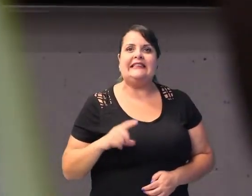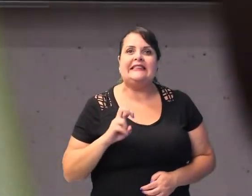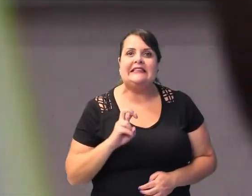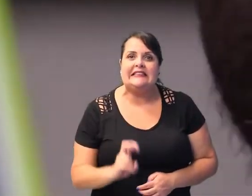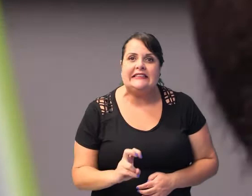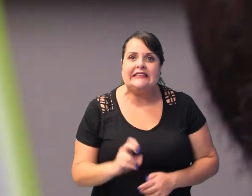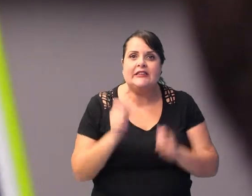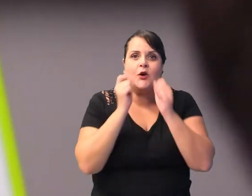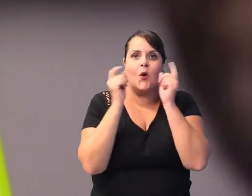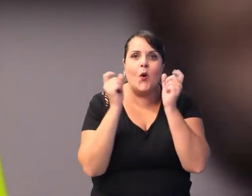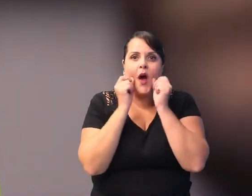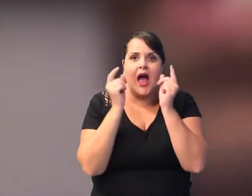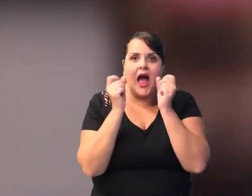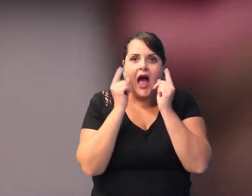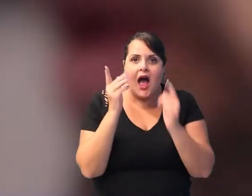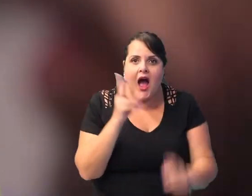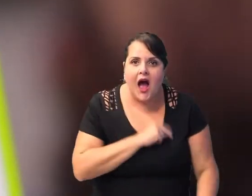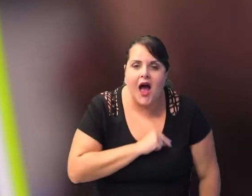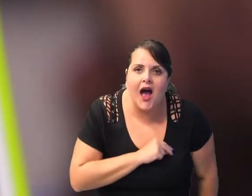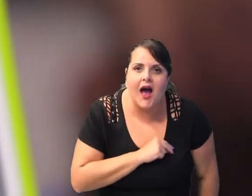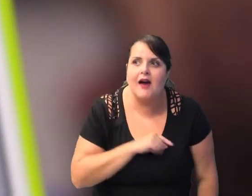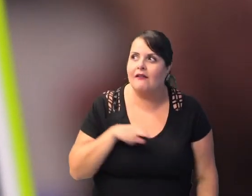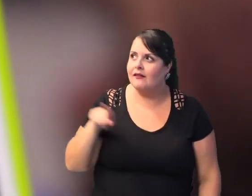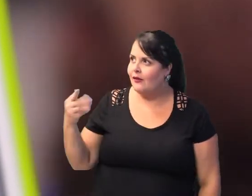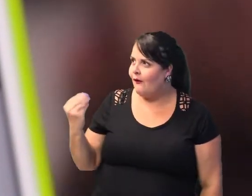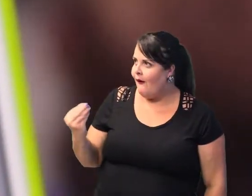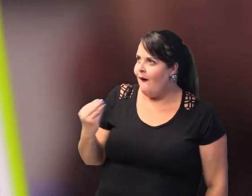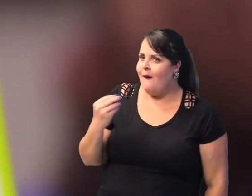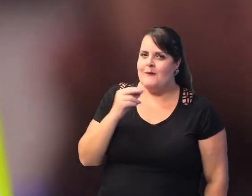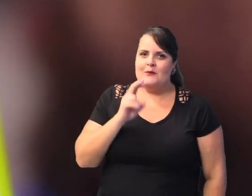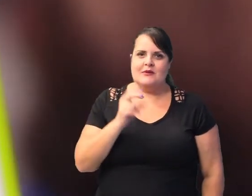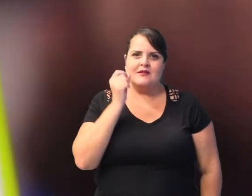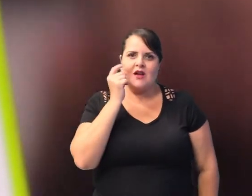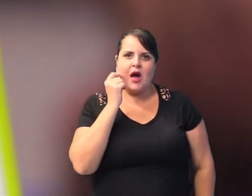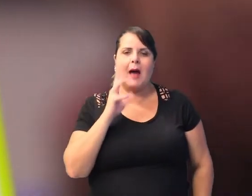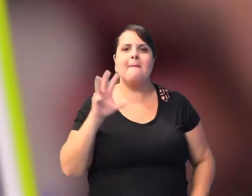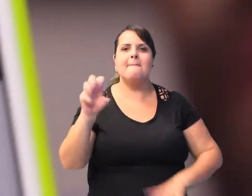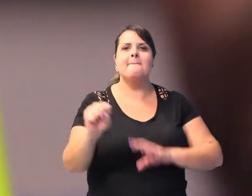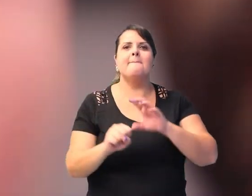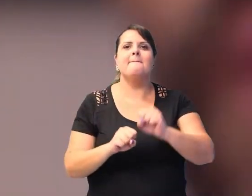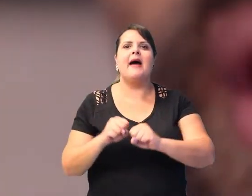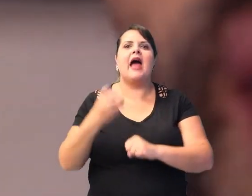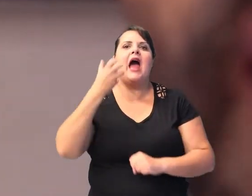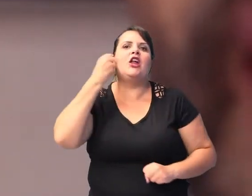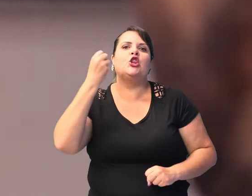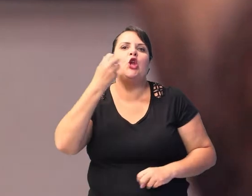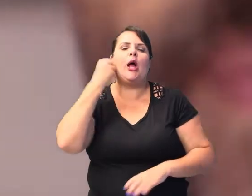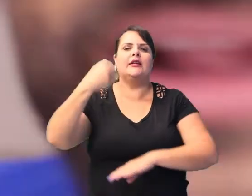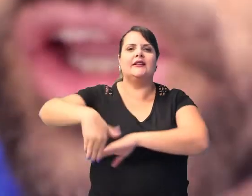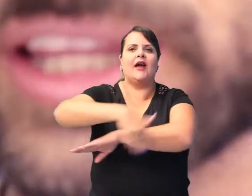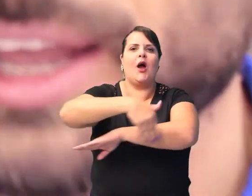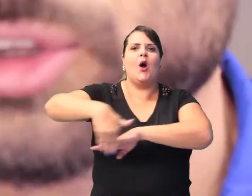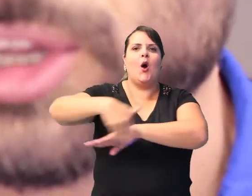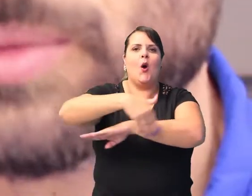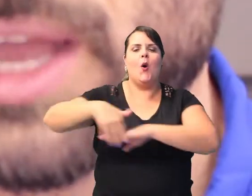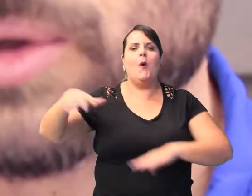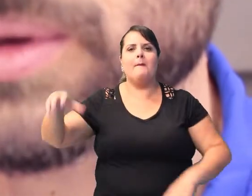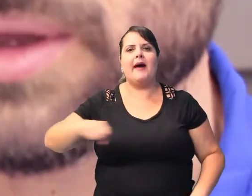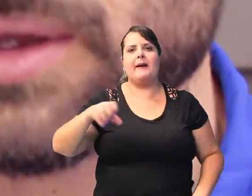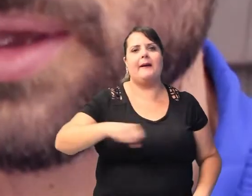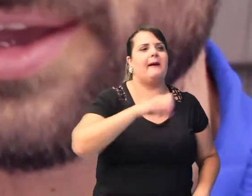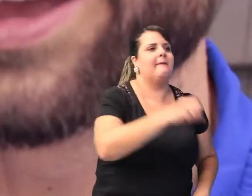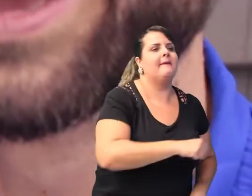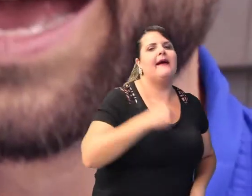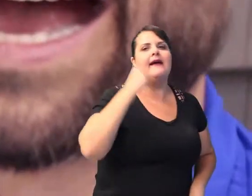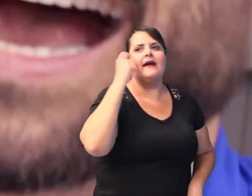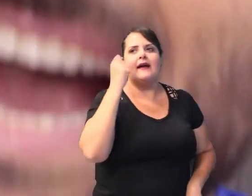de 5 gato 5 fim co meu twitter chorando na rua àquela que foi falta dando todo mundo a